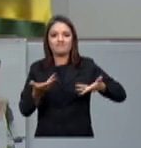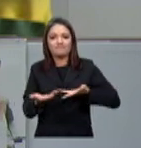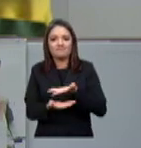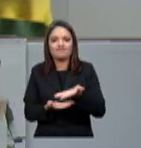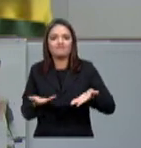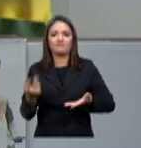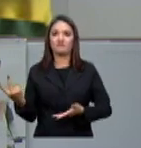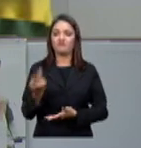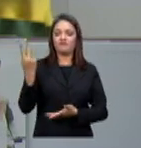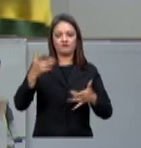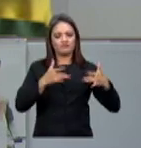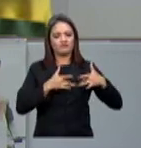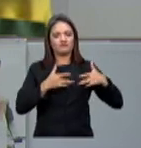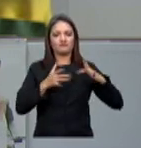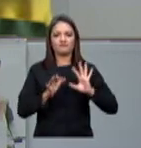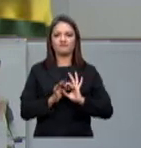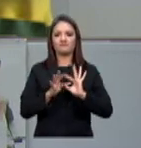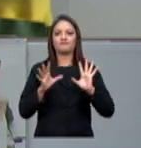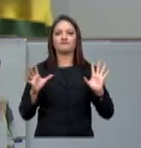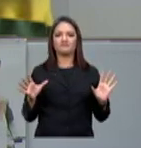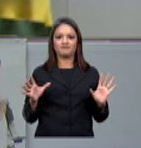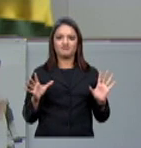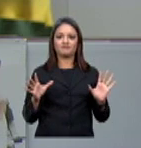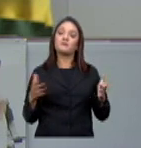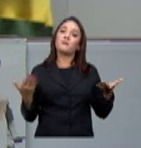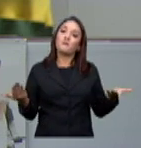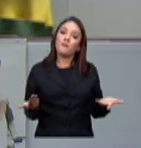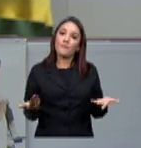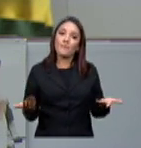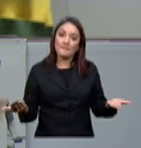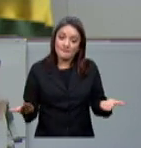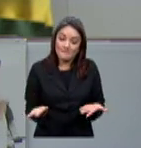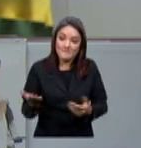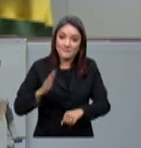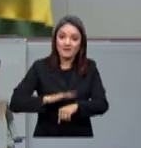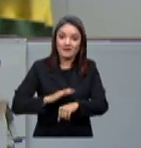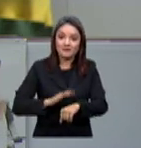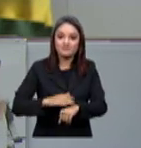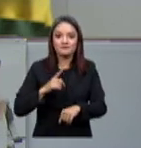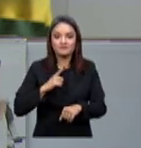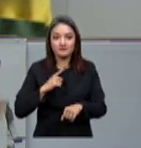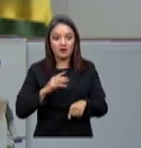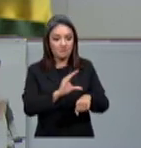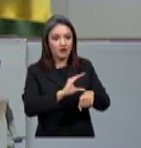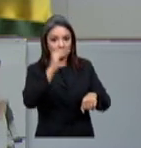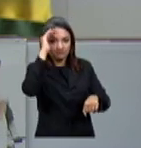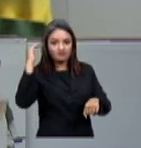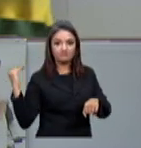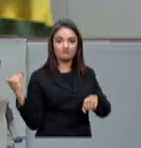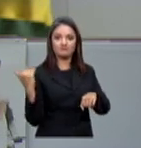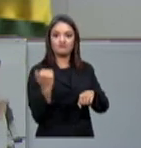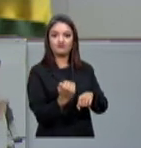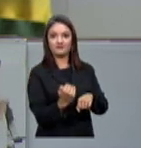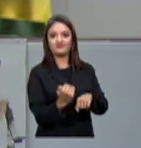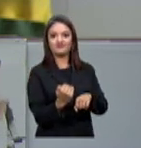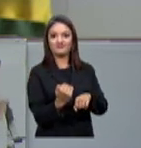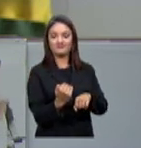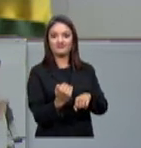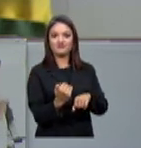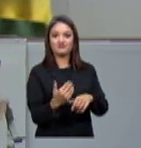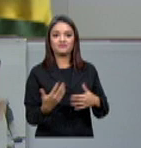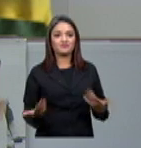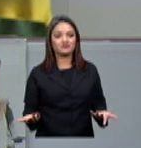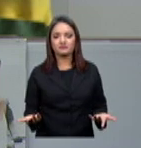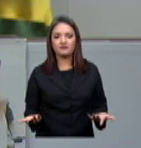fraternidade e liberdade há tanto espaço em espaço recheado para dar cumprimento à constituição que a gente quer que não seja